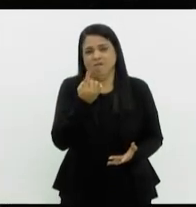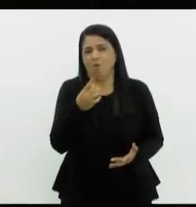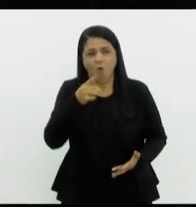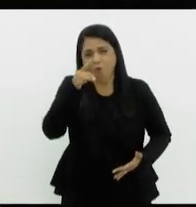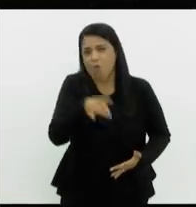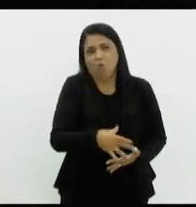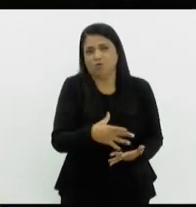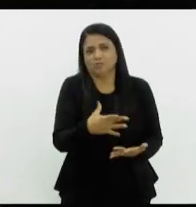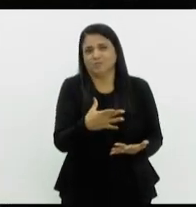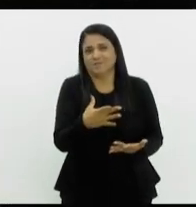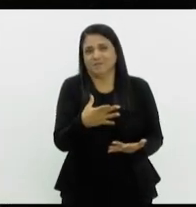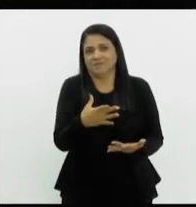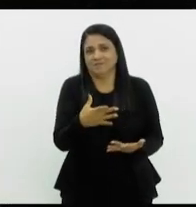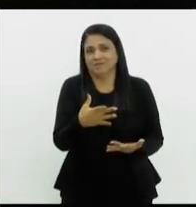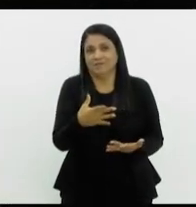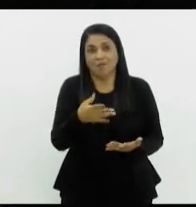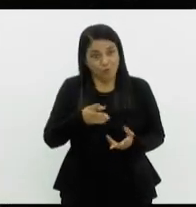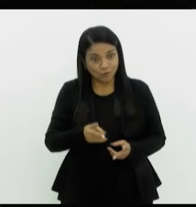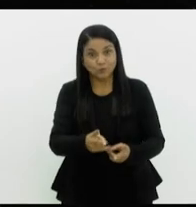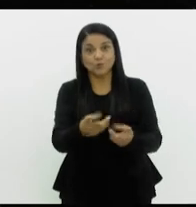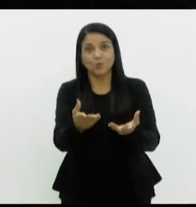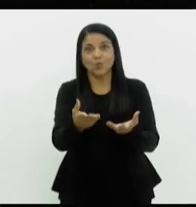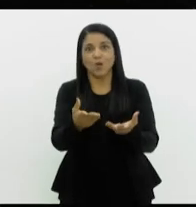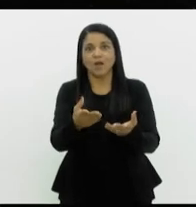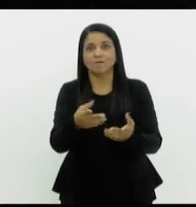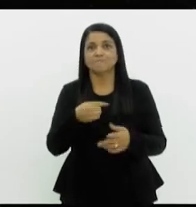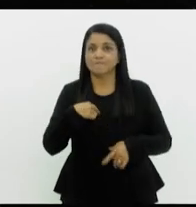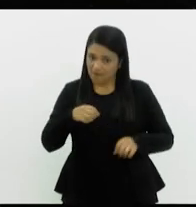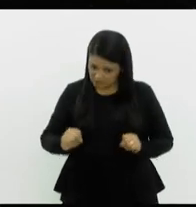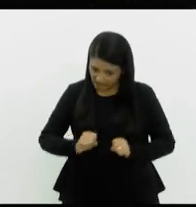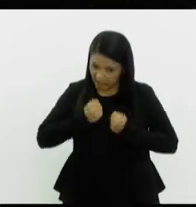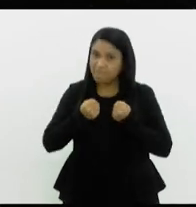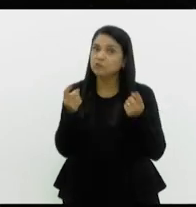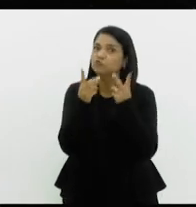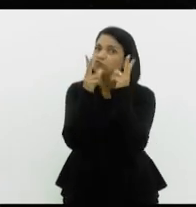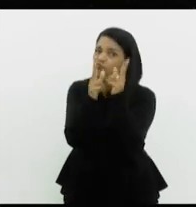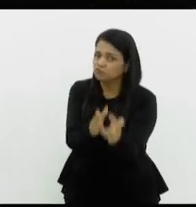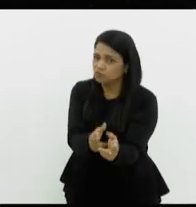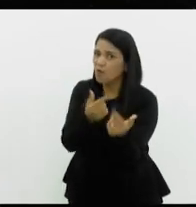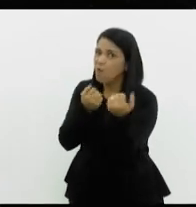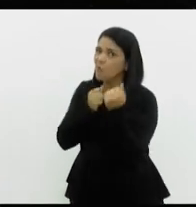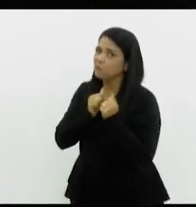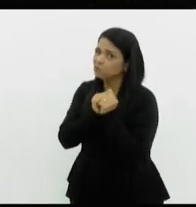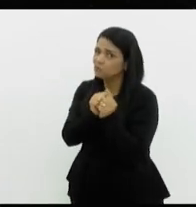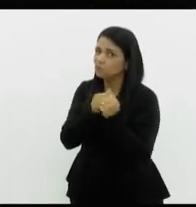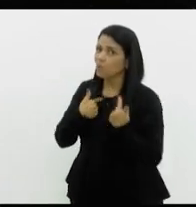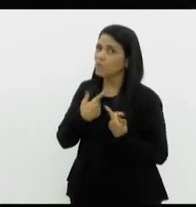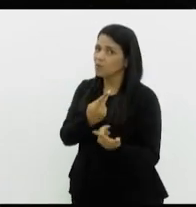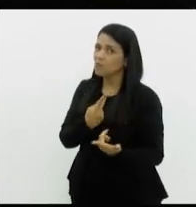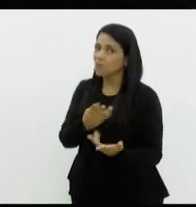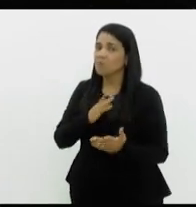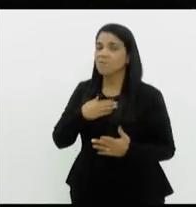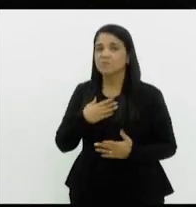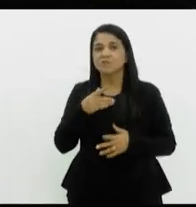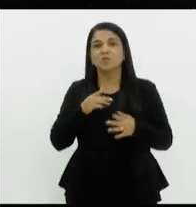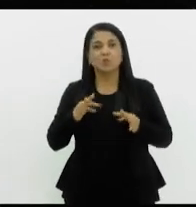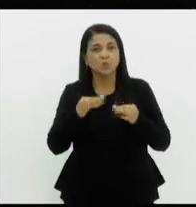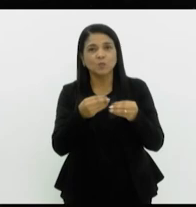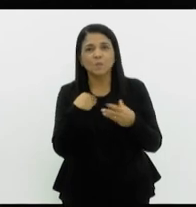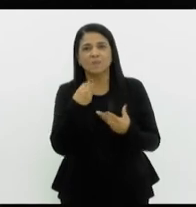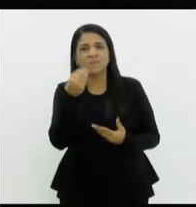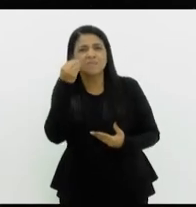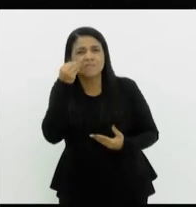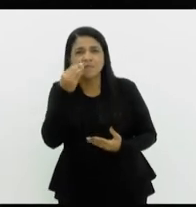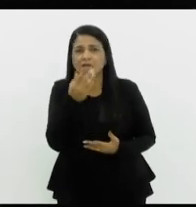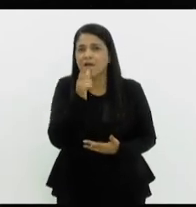assim, beleza, acabou? Não. Vamos continuar que tu vai passar raiva comigo. Todo mundo fazendo o que pode para pegar água, pegar alimento.